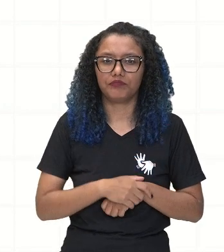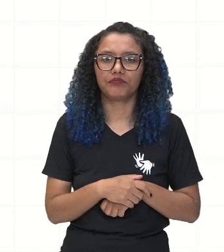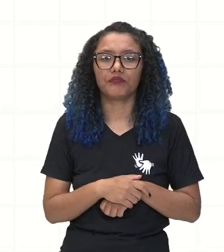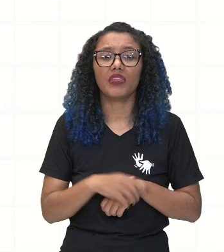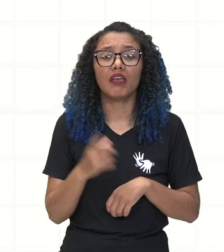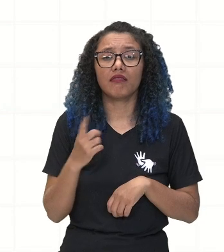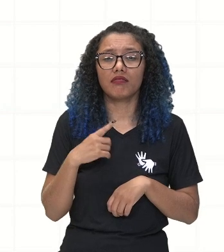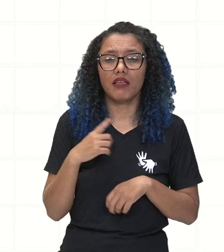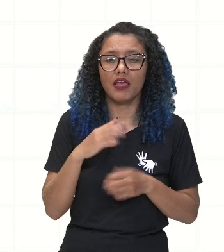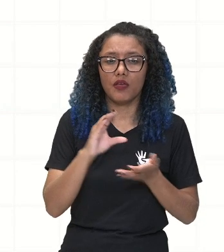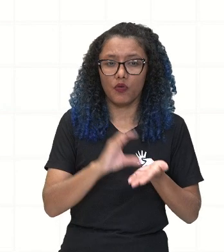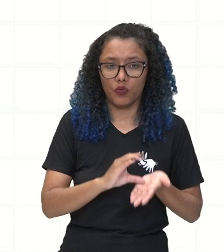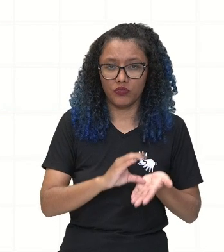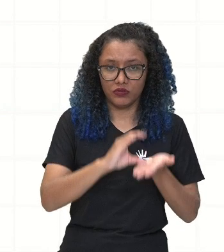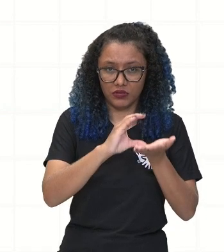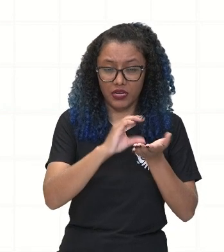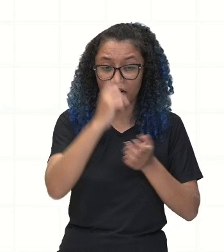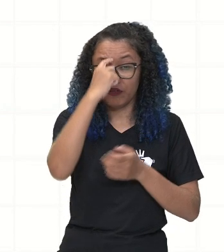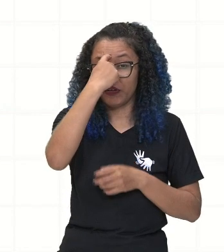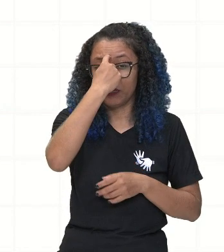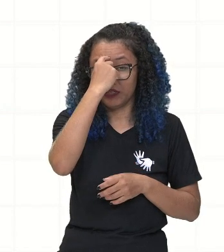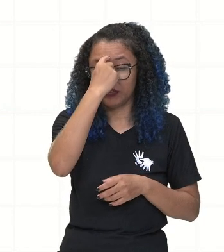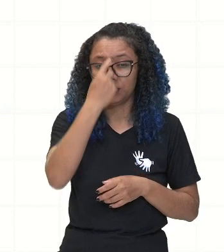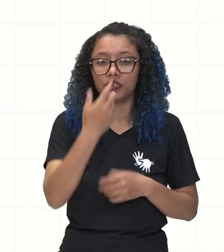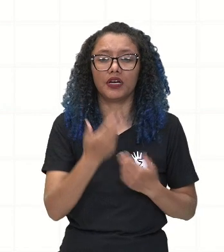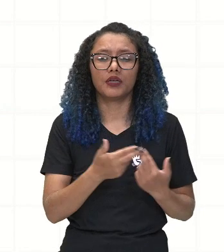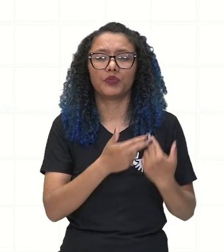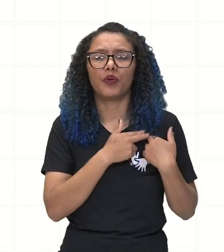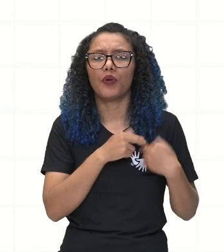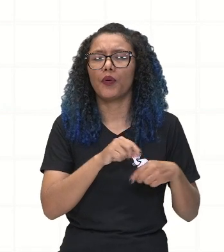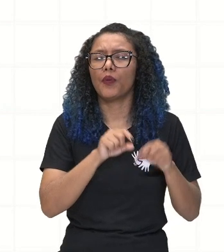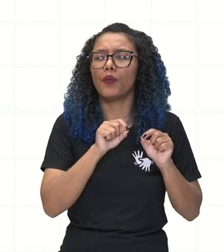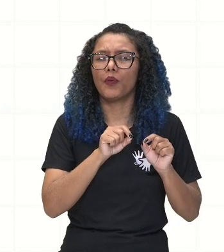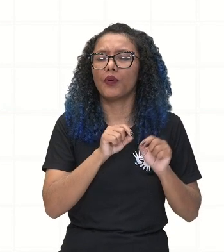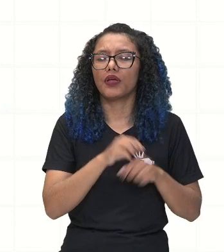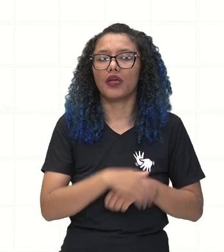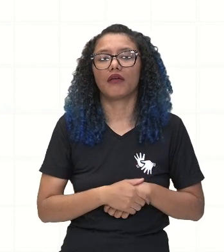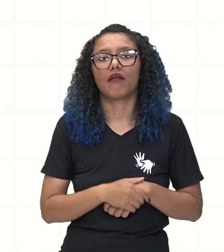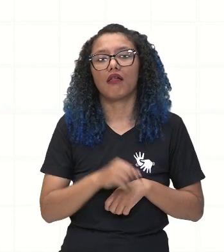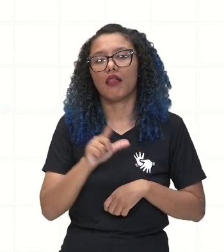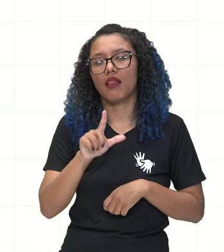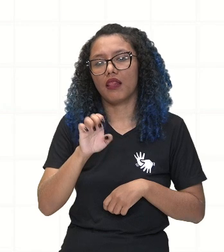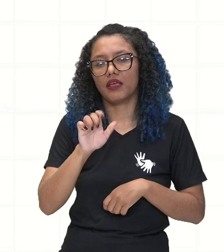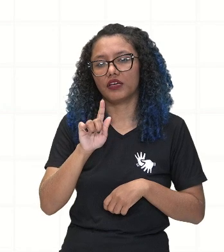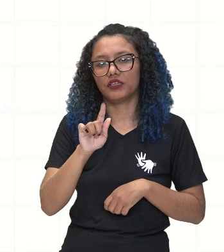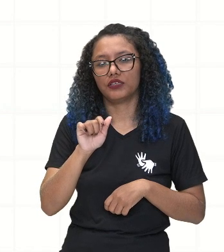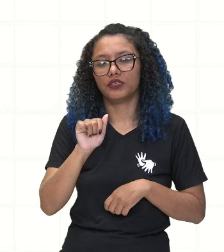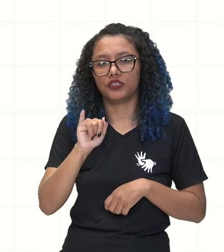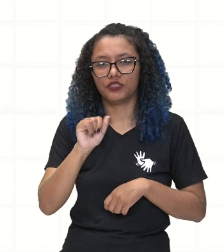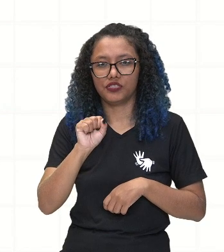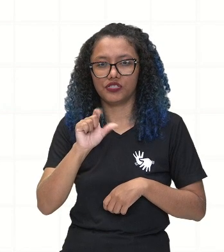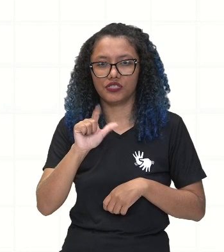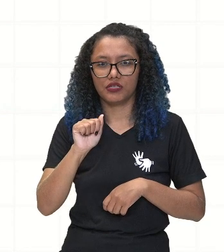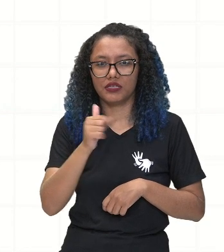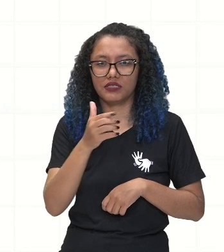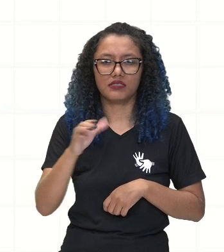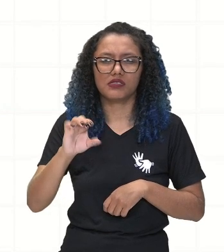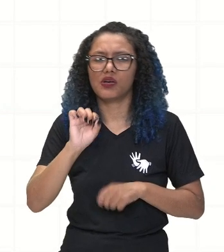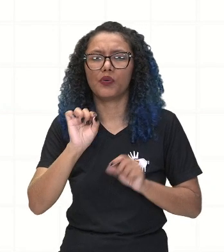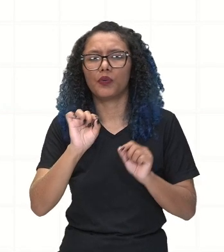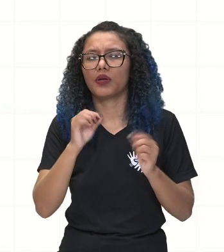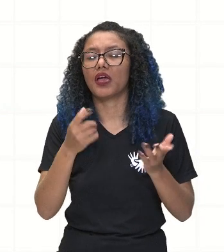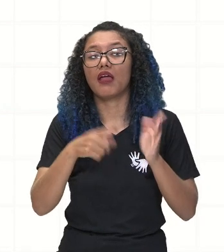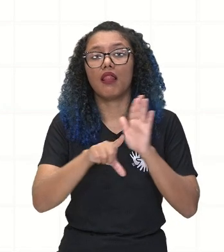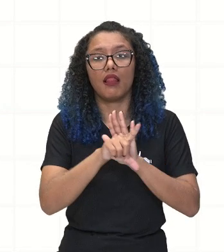pelo Conselho das Índias, que era responsável pela legislação. Lembrando que legislação quer dizer o